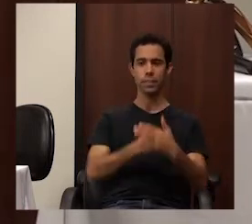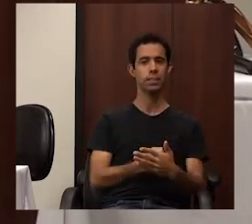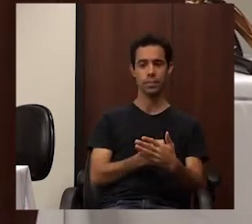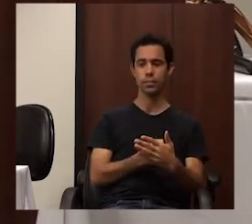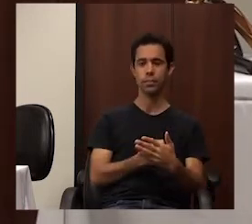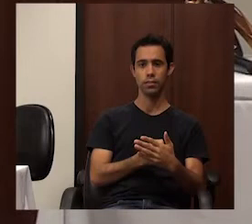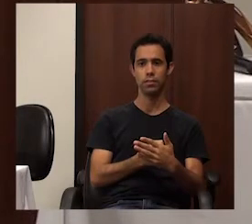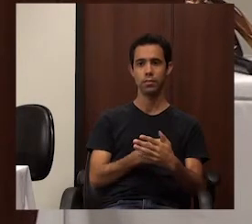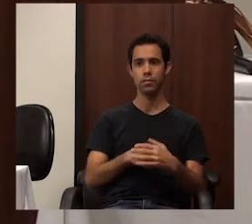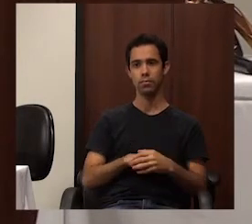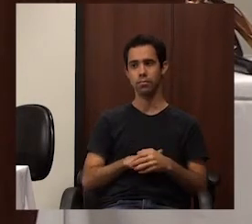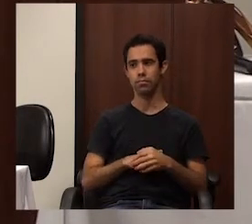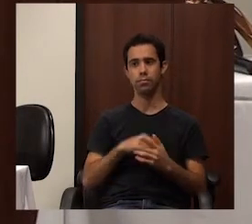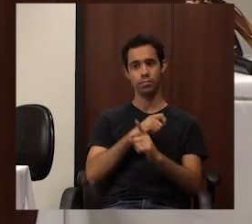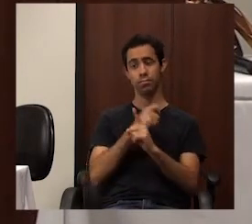em sociedade.